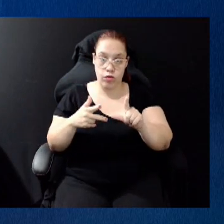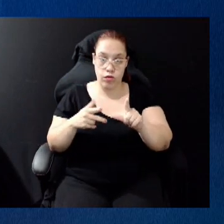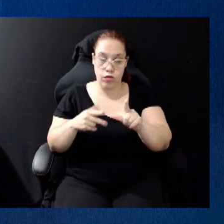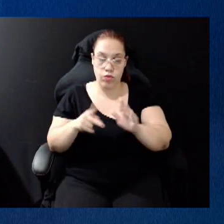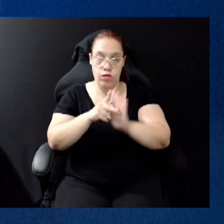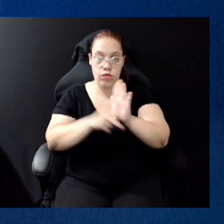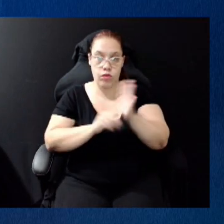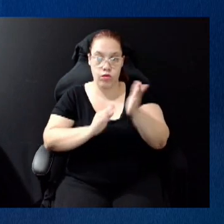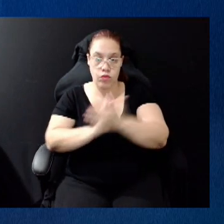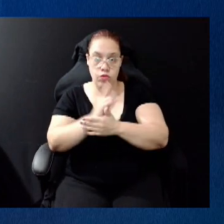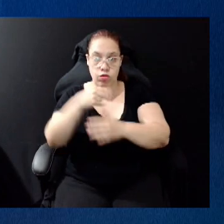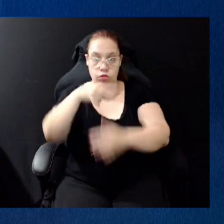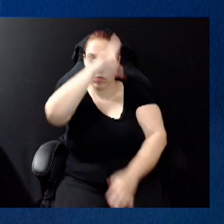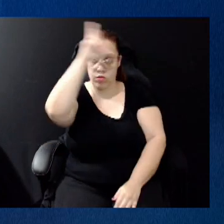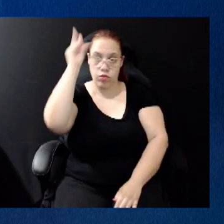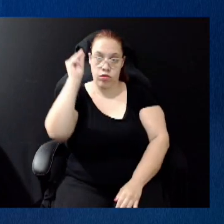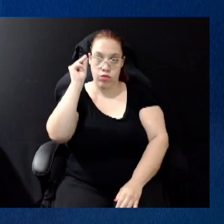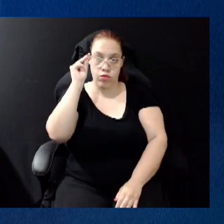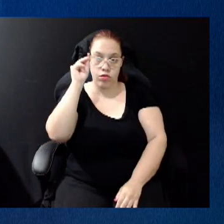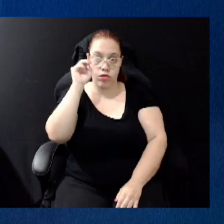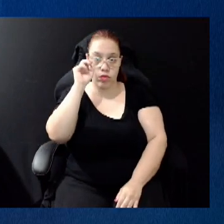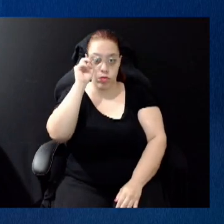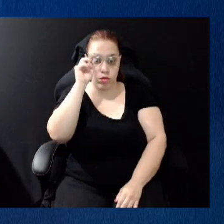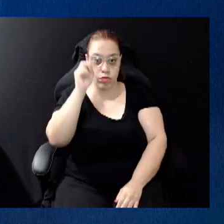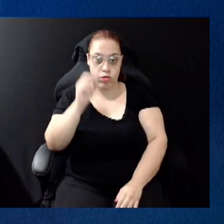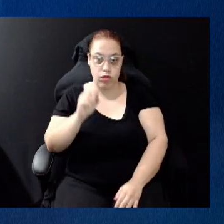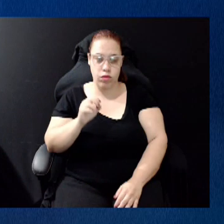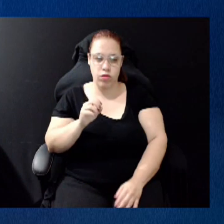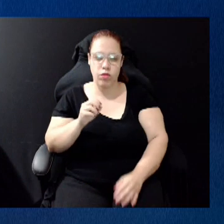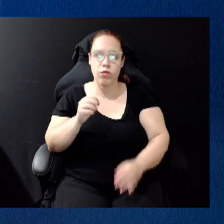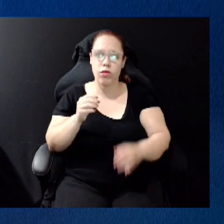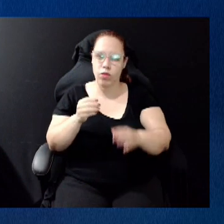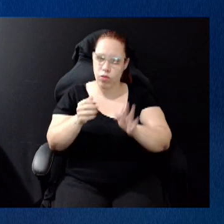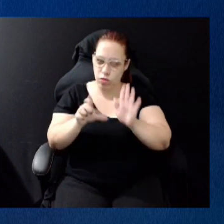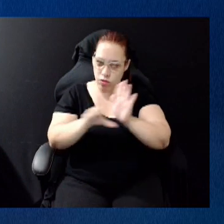aprovado e sancionado pelo prefeito, se tornando a Lei